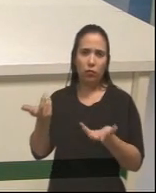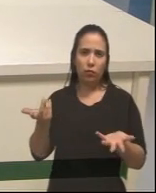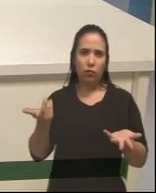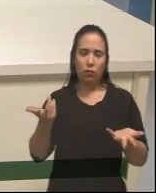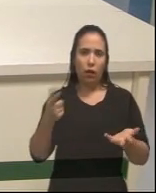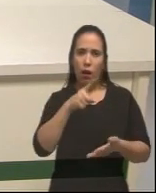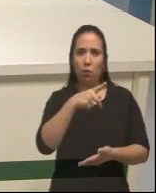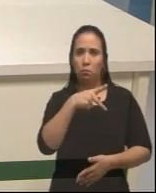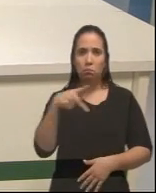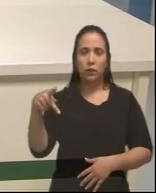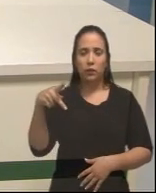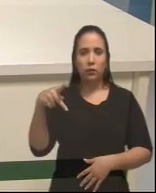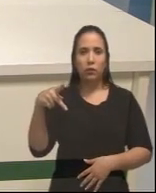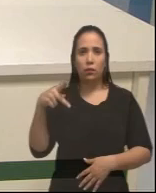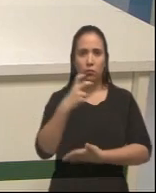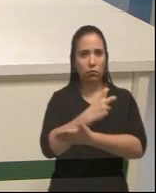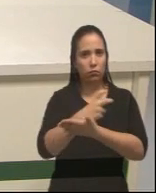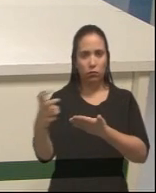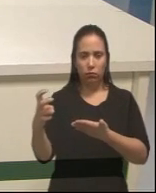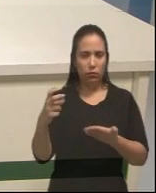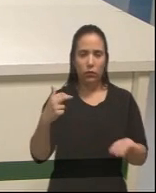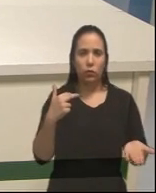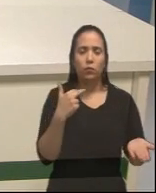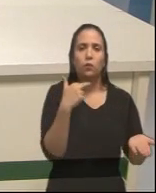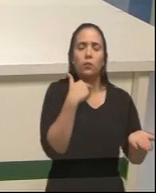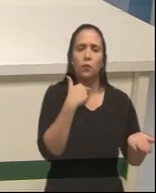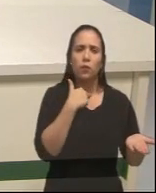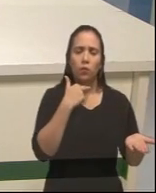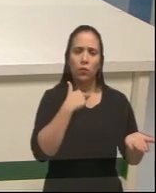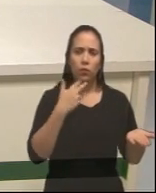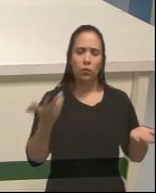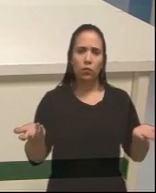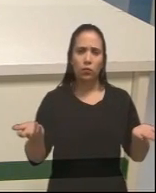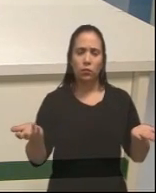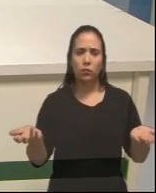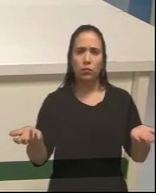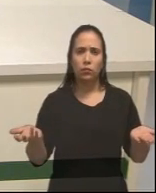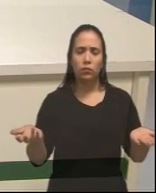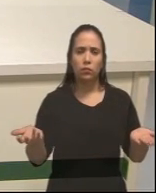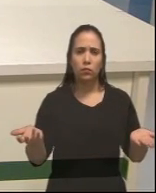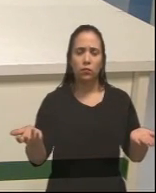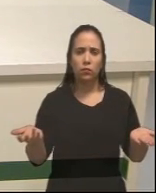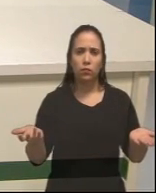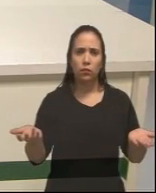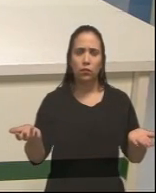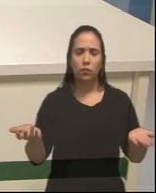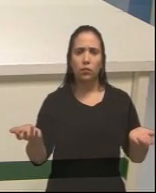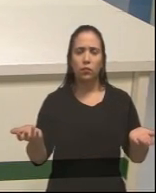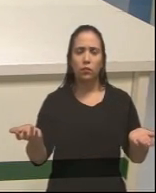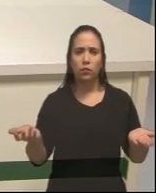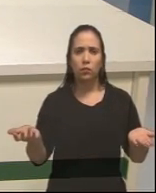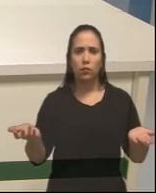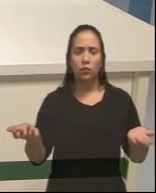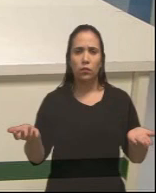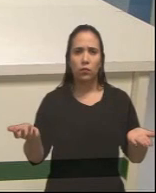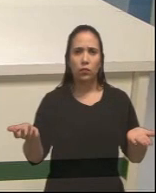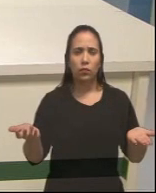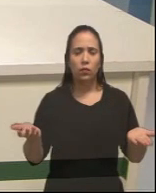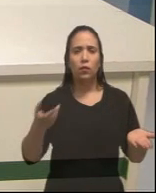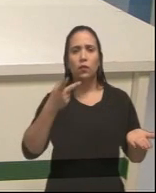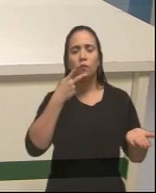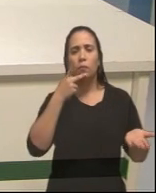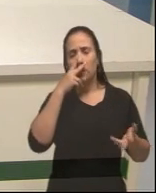ele não era mais presidente da República, né? Porque ele acho a mesma coisa diz aqui, rapaz, cadê o general Assis